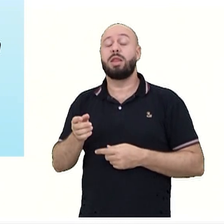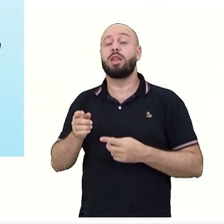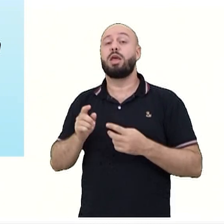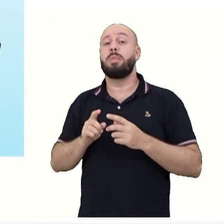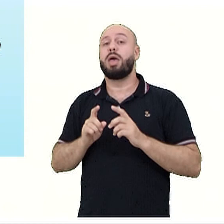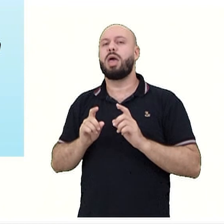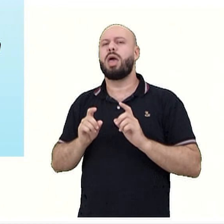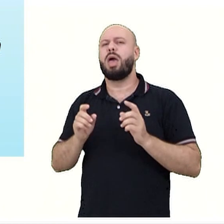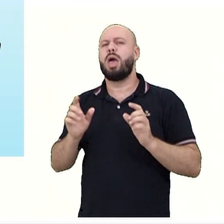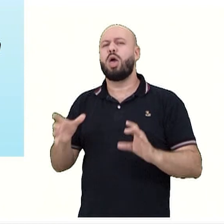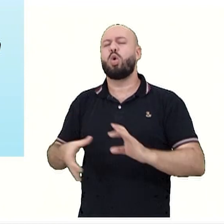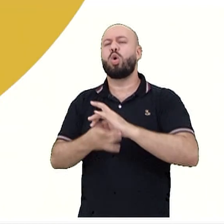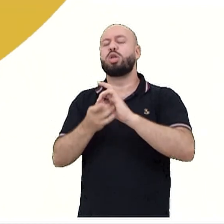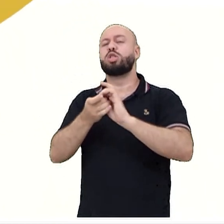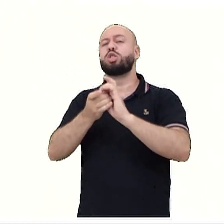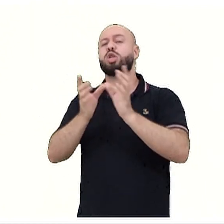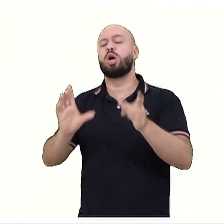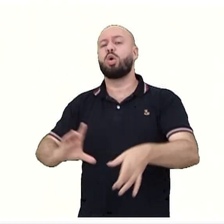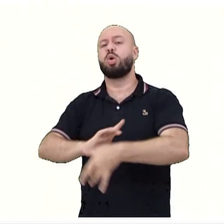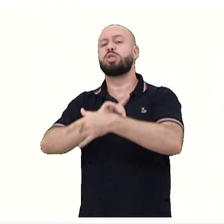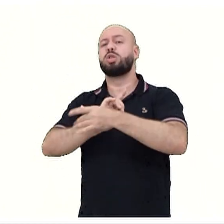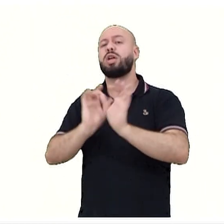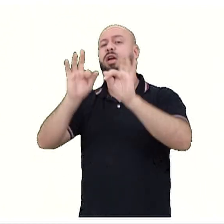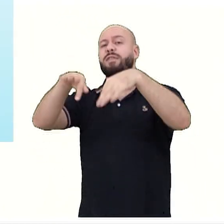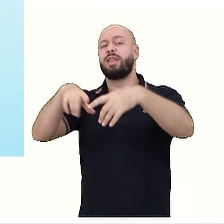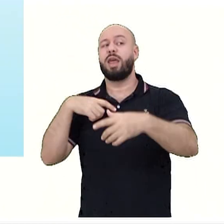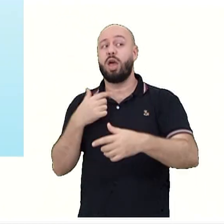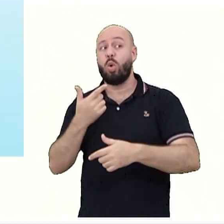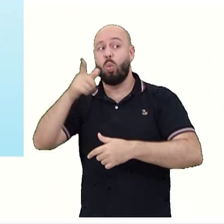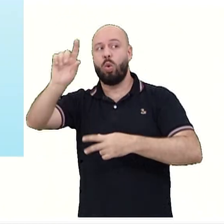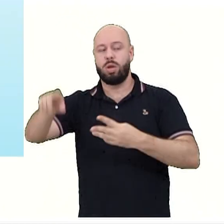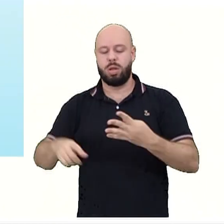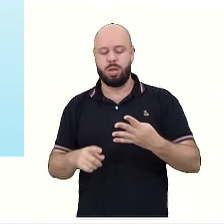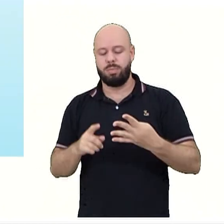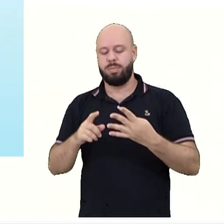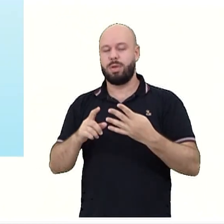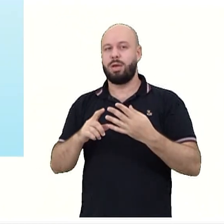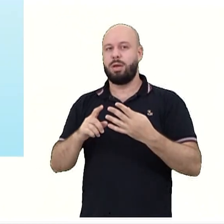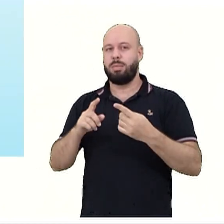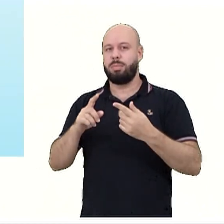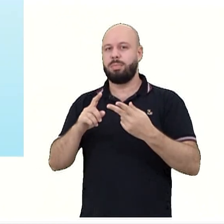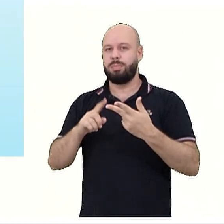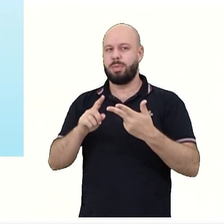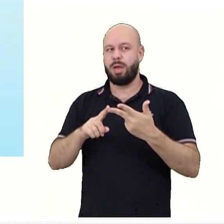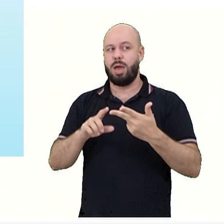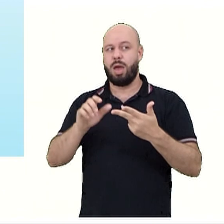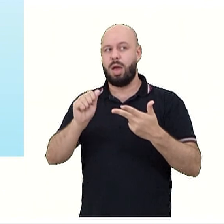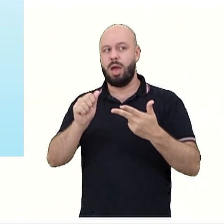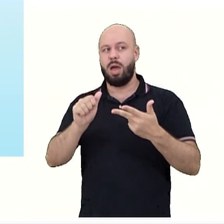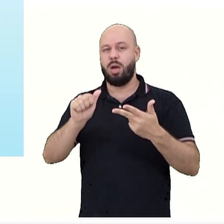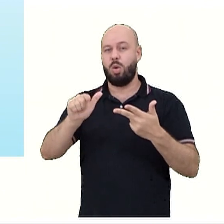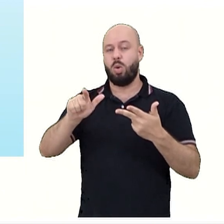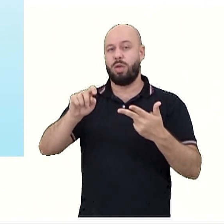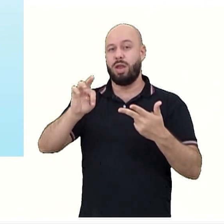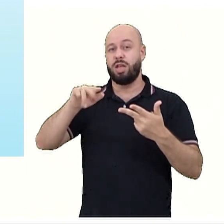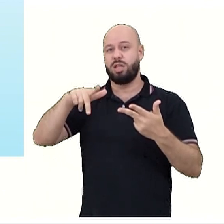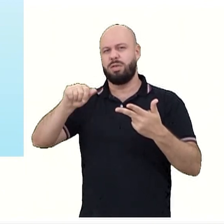finalidade, nós também temos as conjunções que exprimem a ideia de alternância, né? As